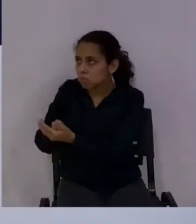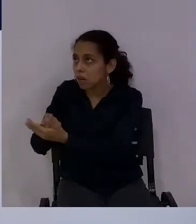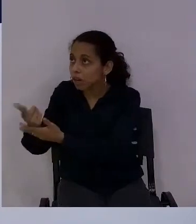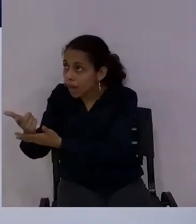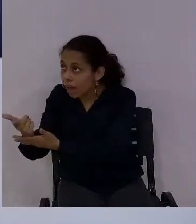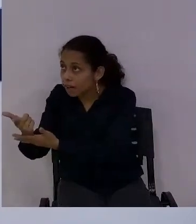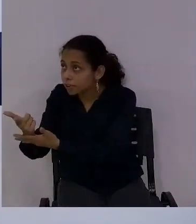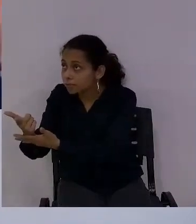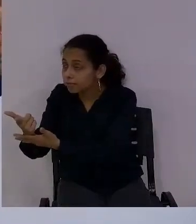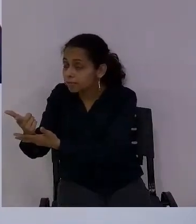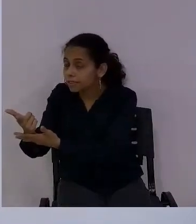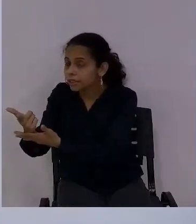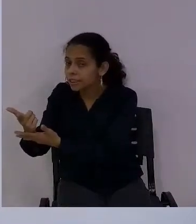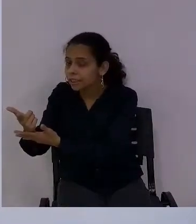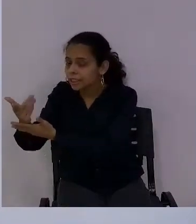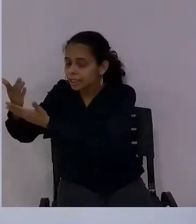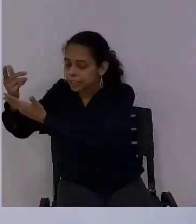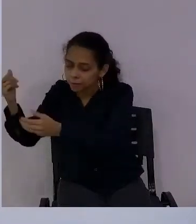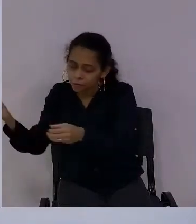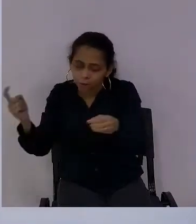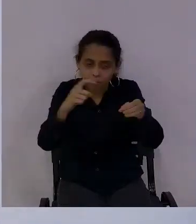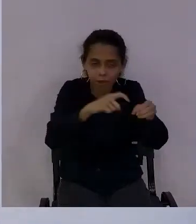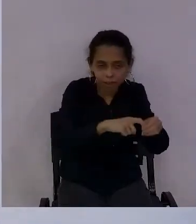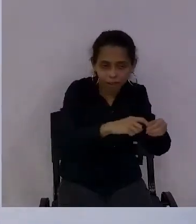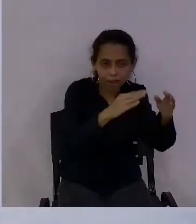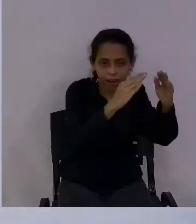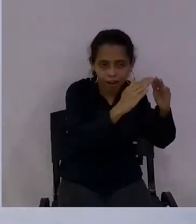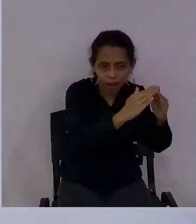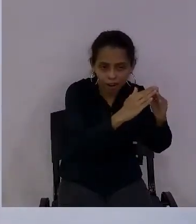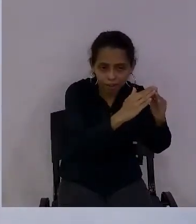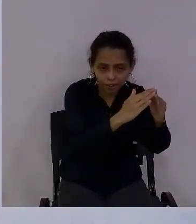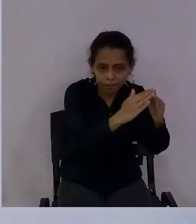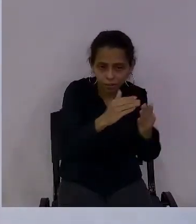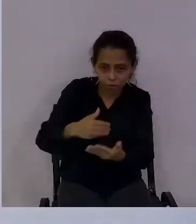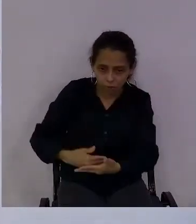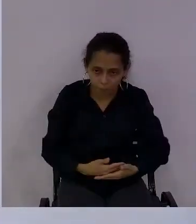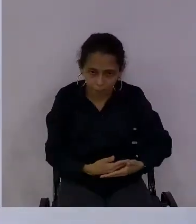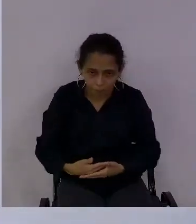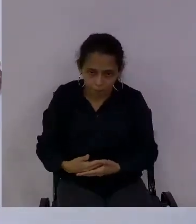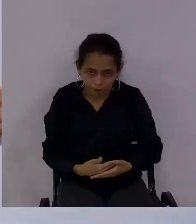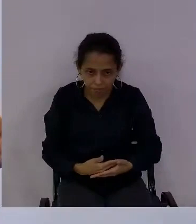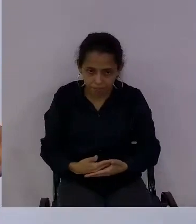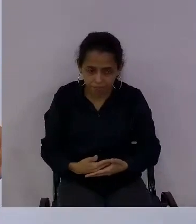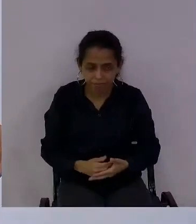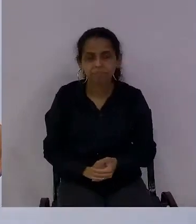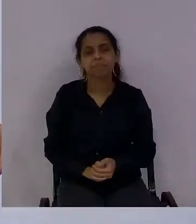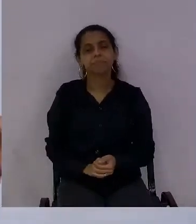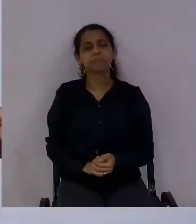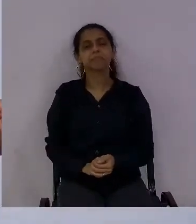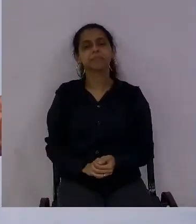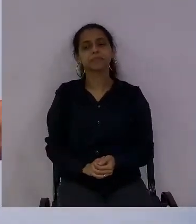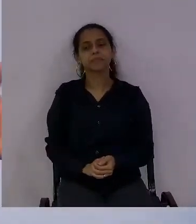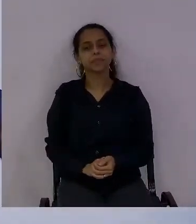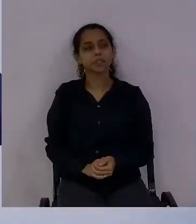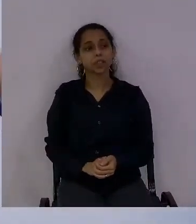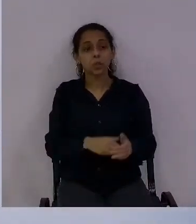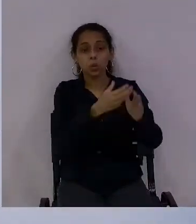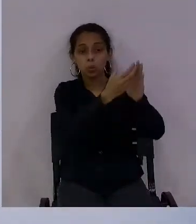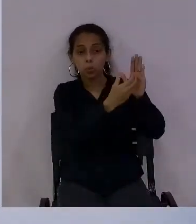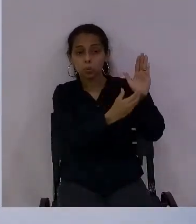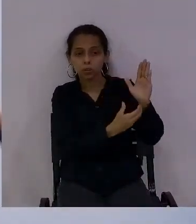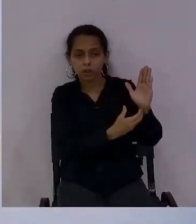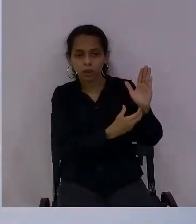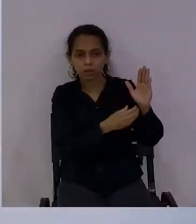templo e de servir à nação, pagando os 5 ciclos. Isso foi cumprido por Maria, porque